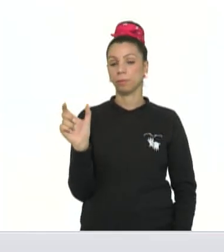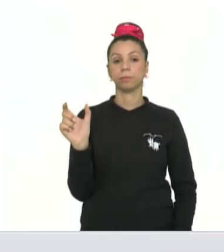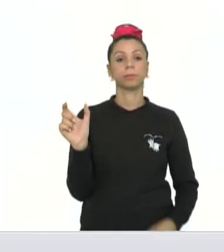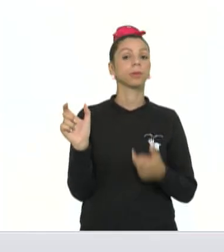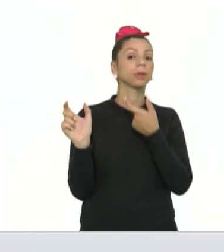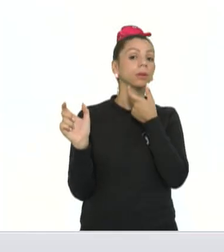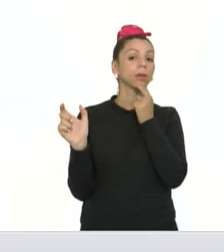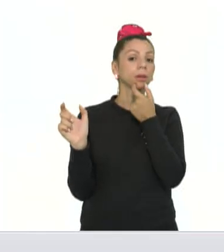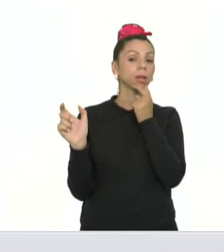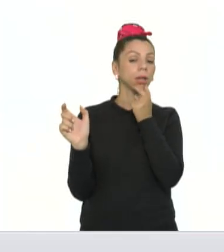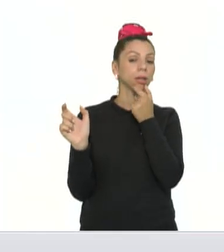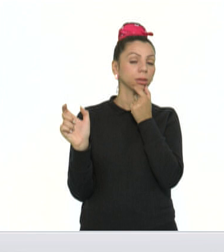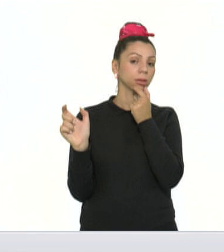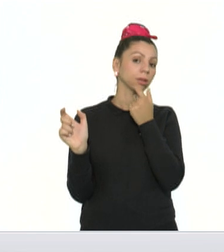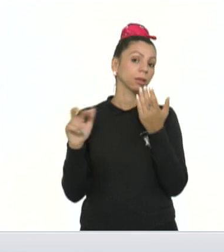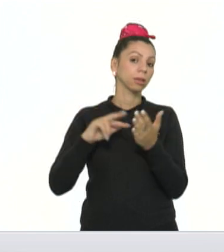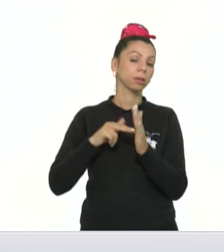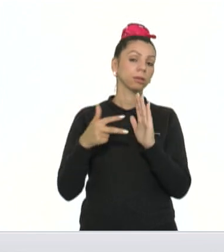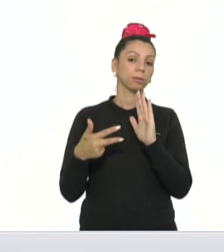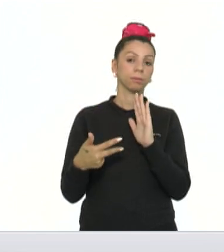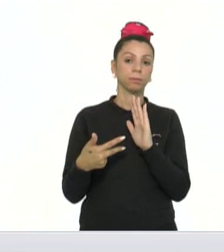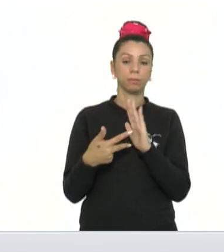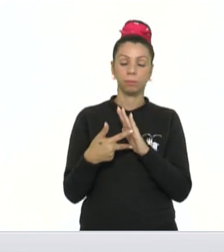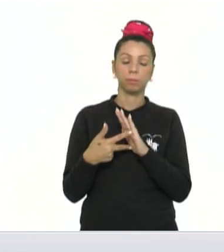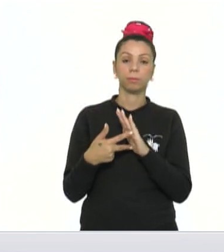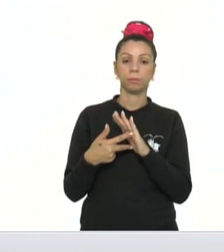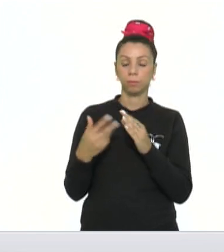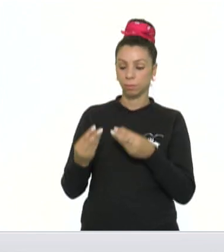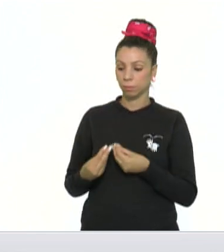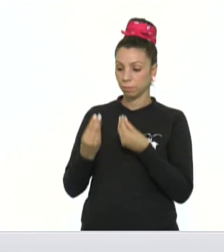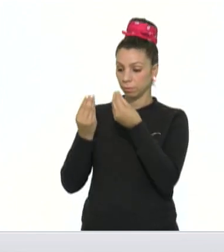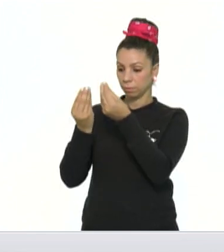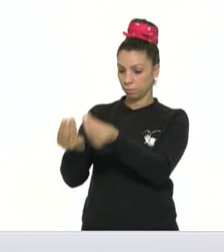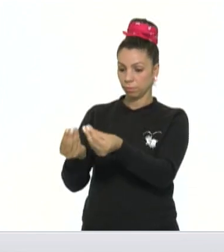em inglês, que significa entrega,